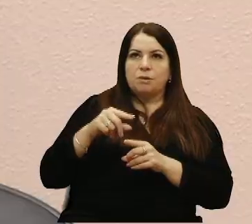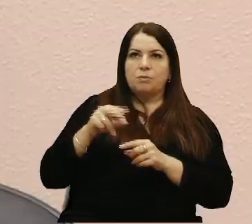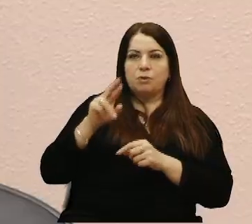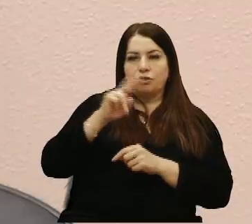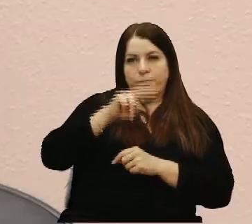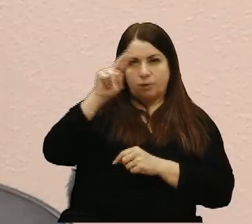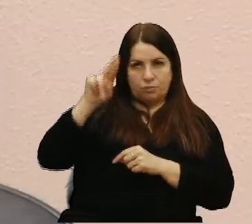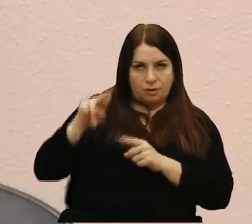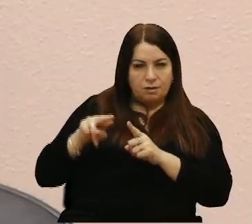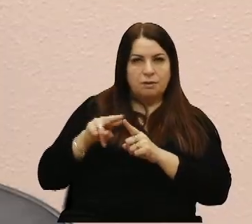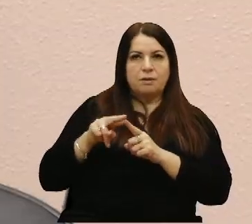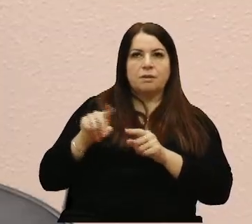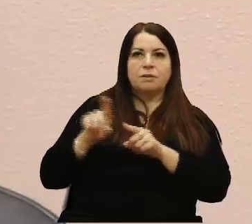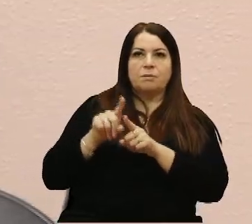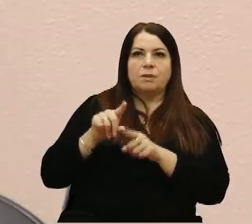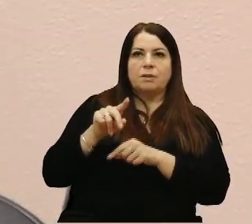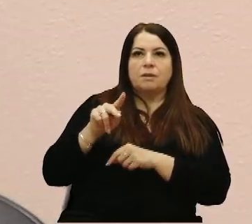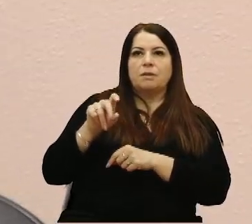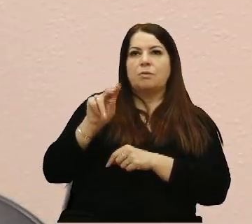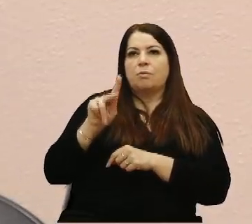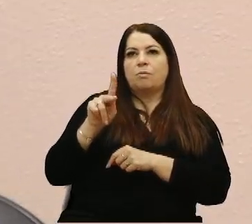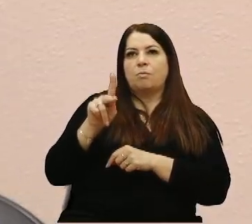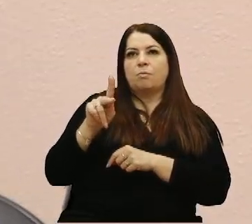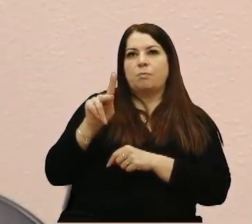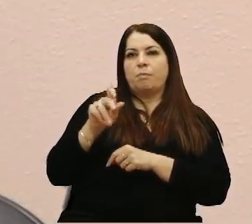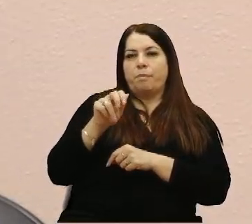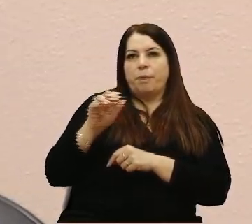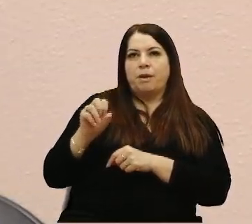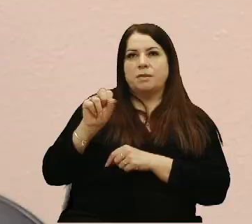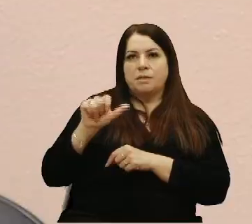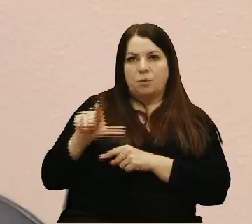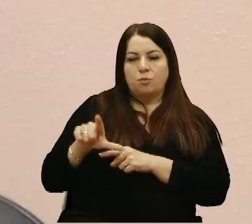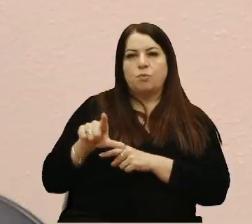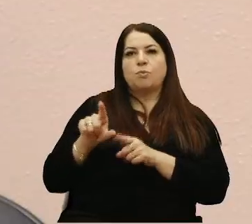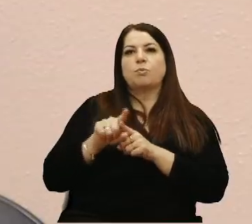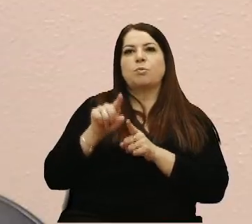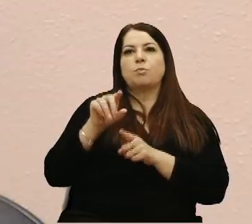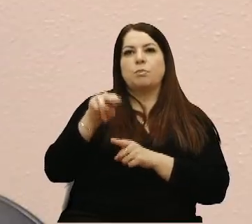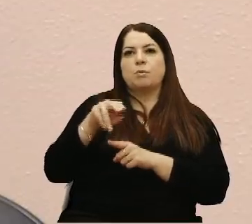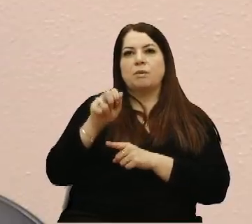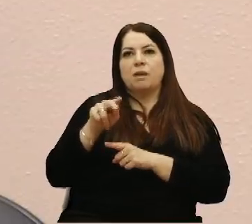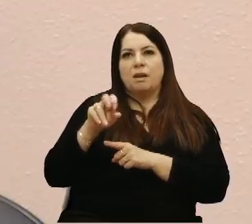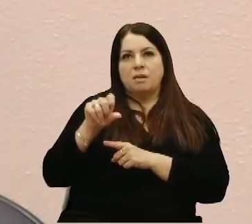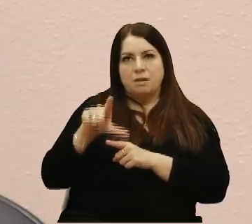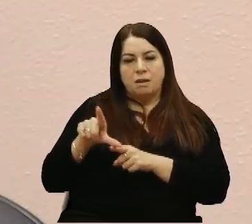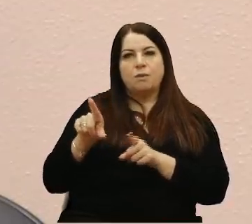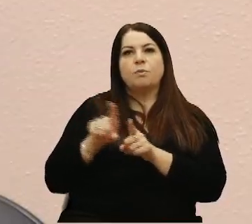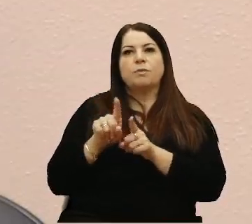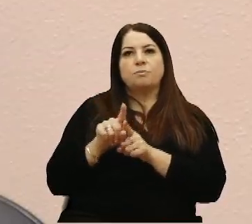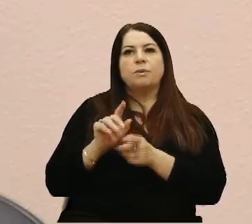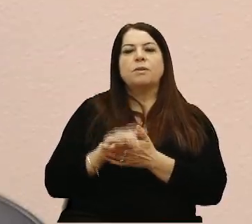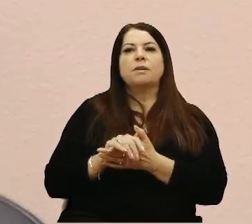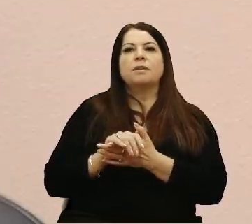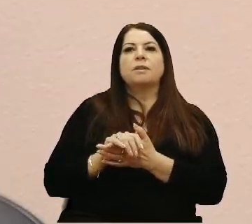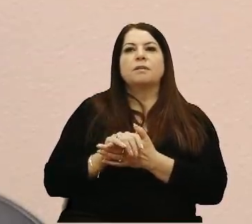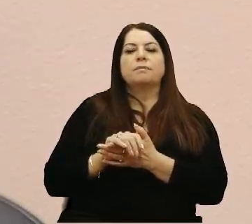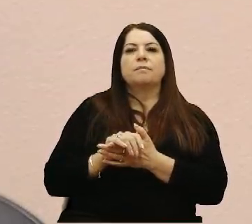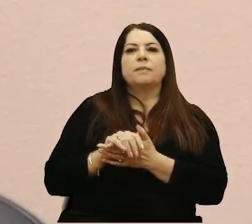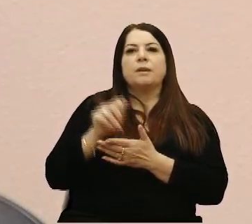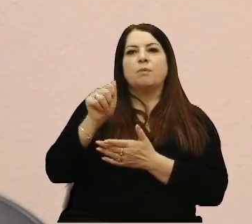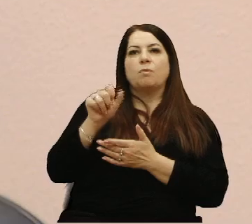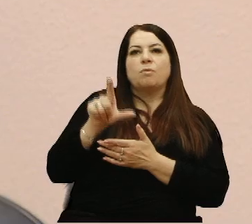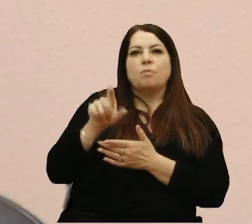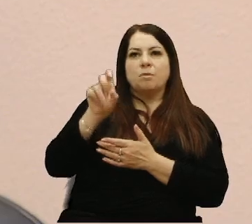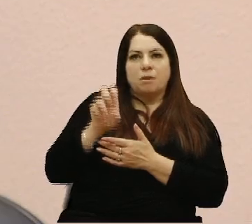de loja, o pai Saúde Medeiros de Ogum, Nataniel, aqui presente, também saudar o pai Alex